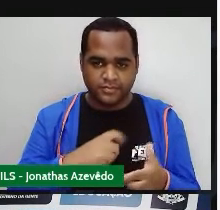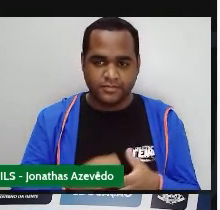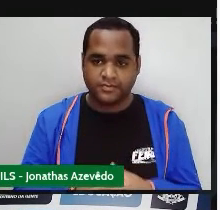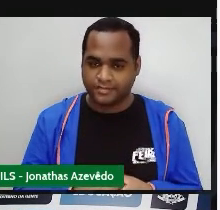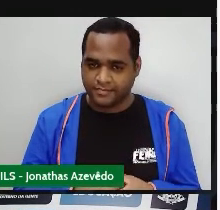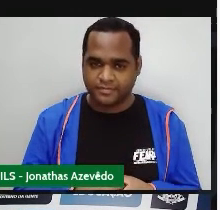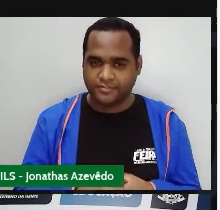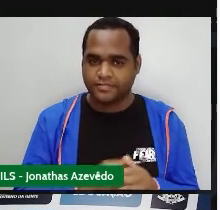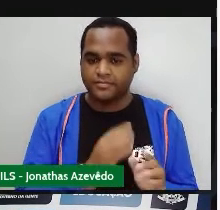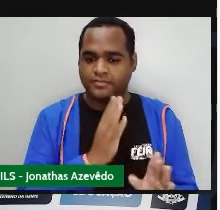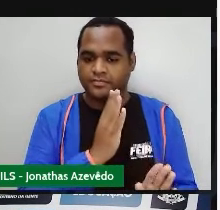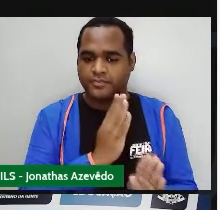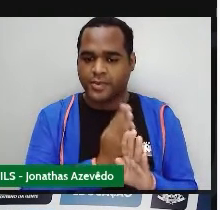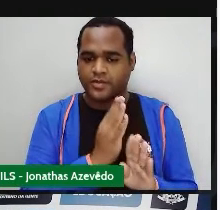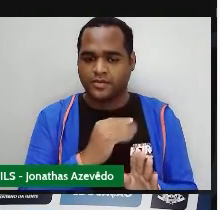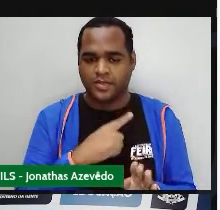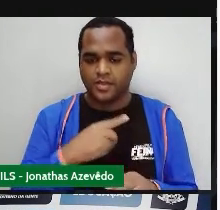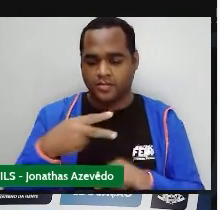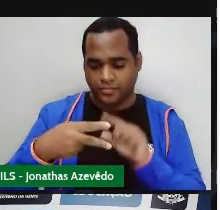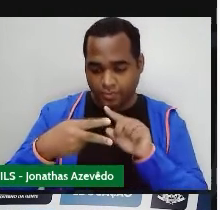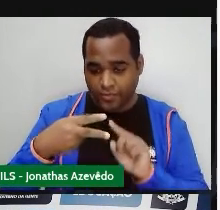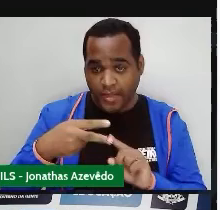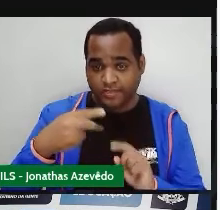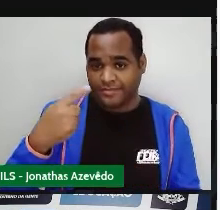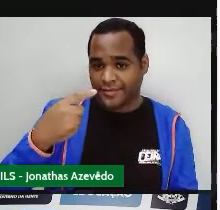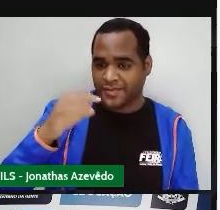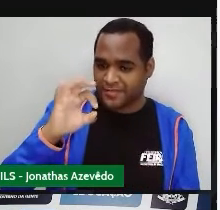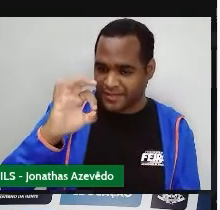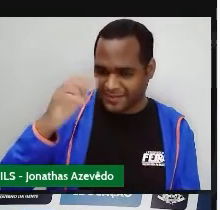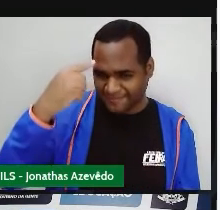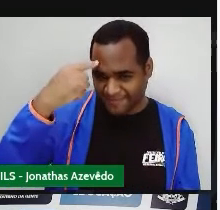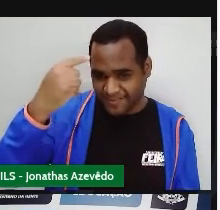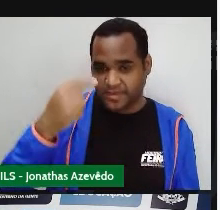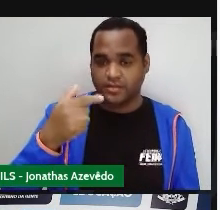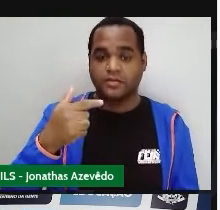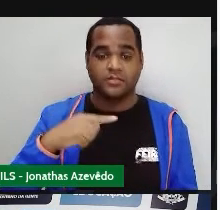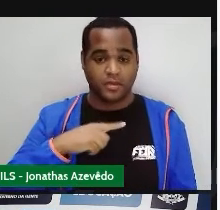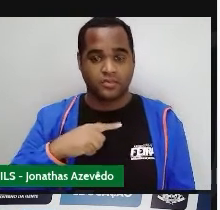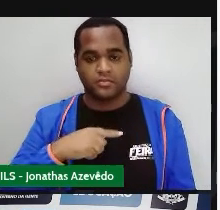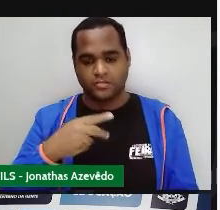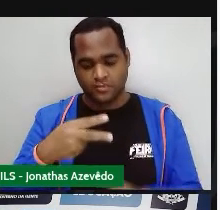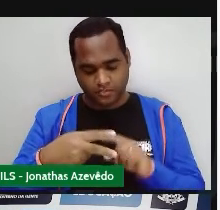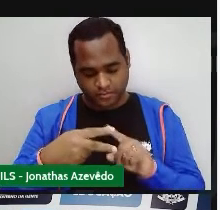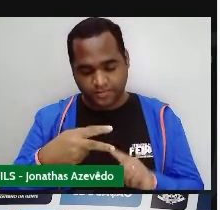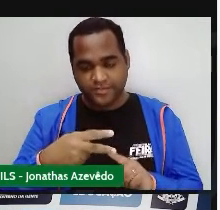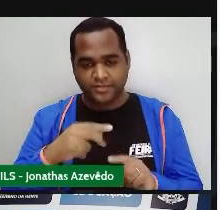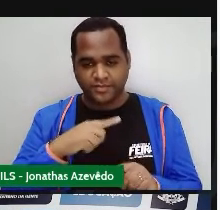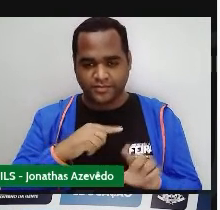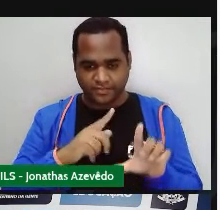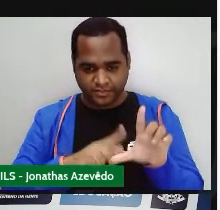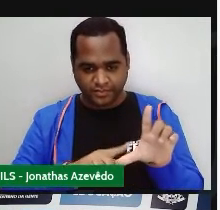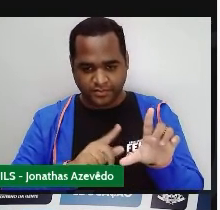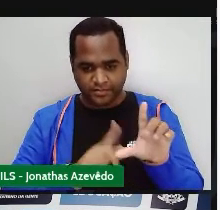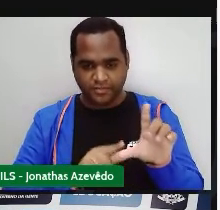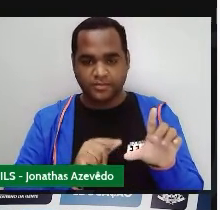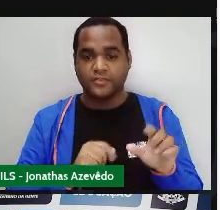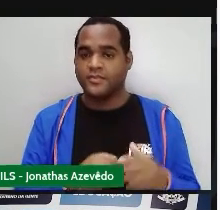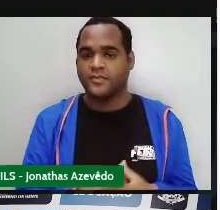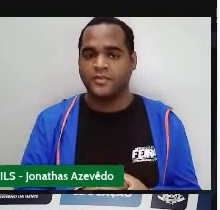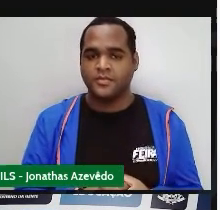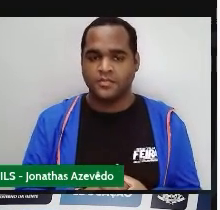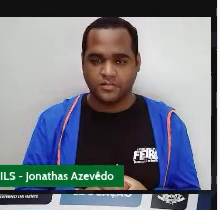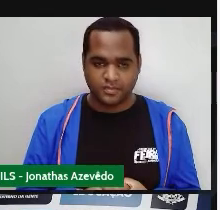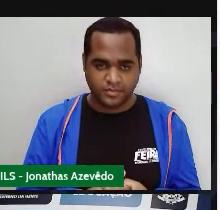de ver a gente encontrou duas equações do 1º grau As duas têm duas incógnitas dois tipos de letra tá